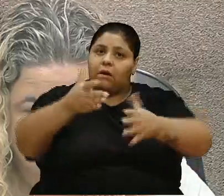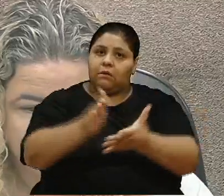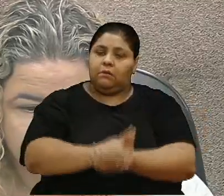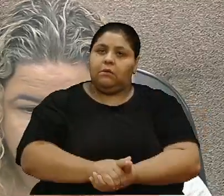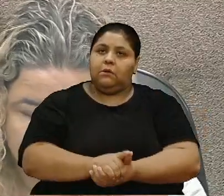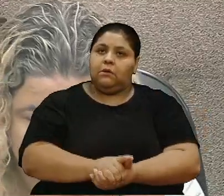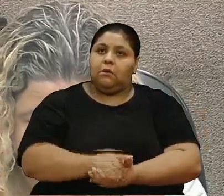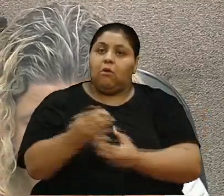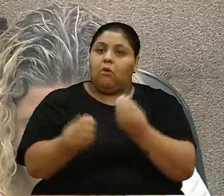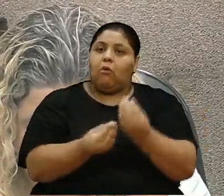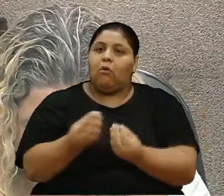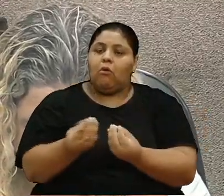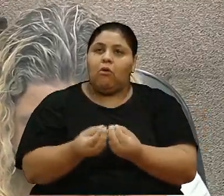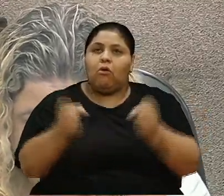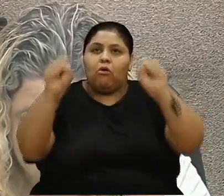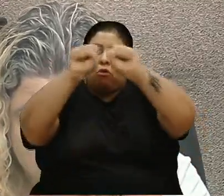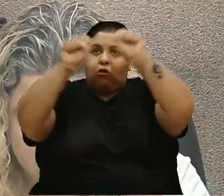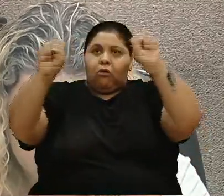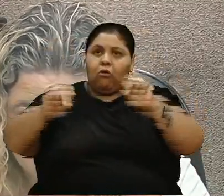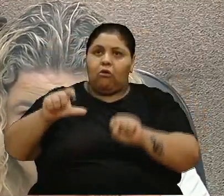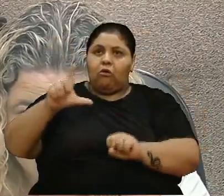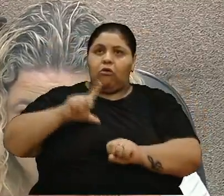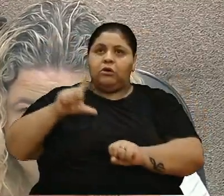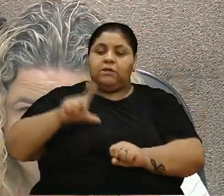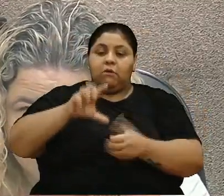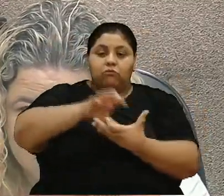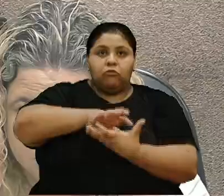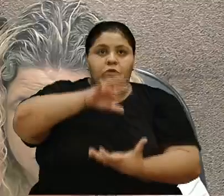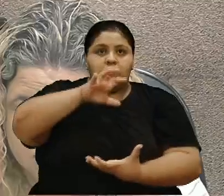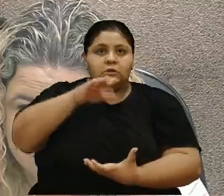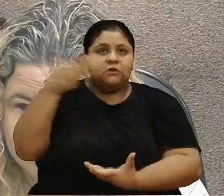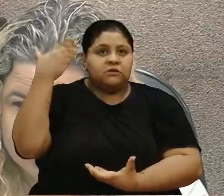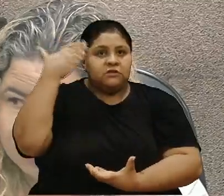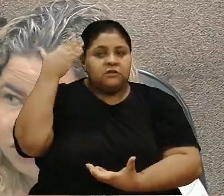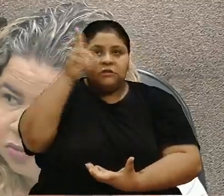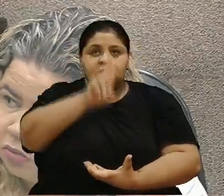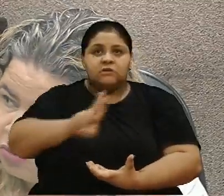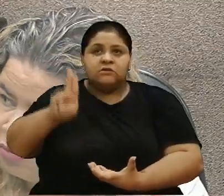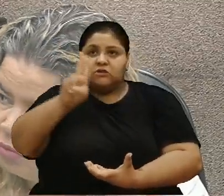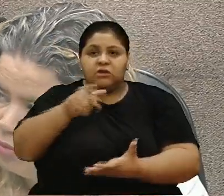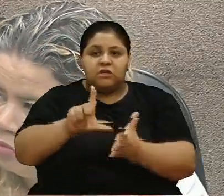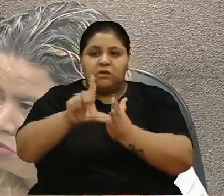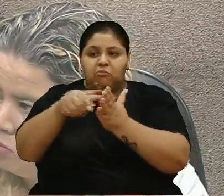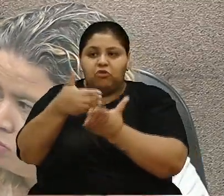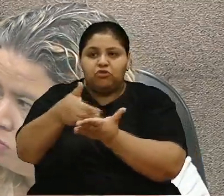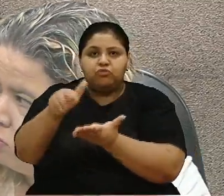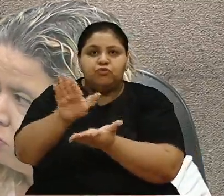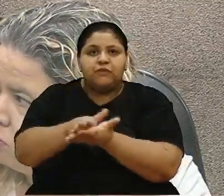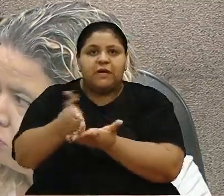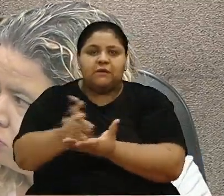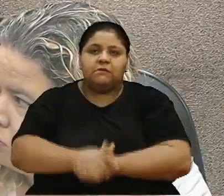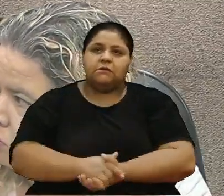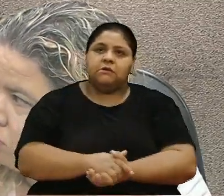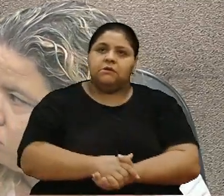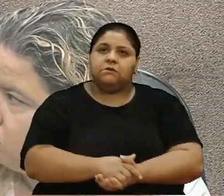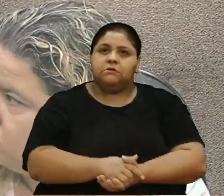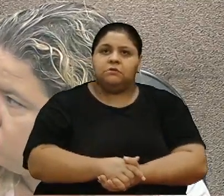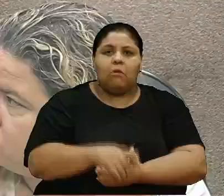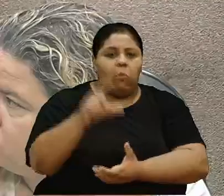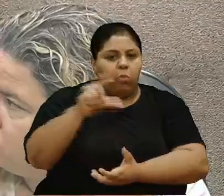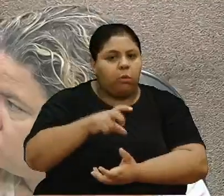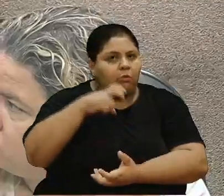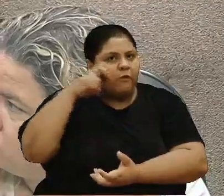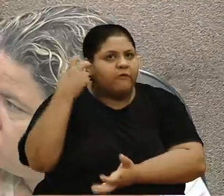com um sistema onde nós temos nossos idosos que não sabem usar e são multados. É uma pouca de uma